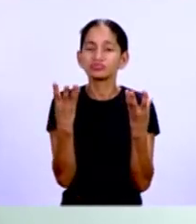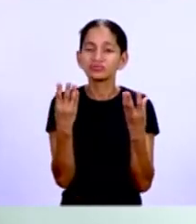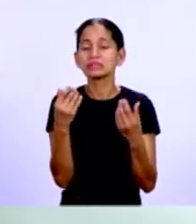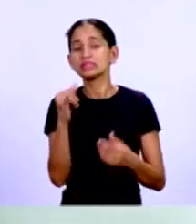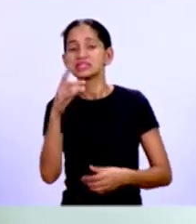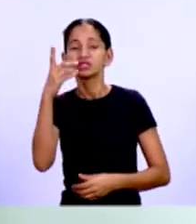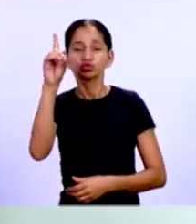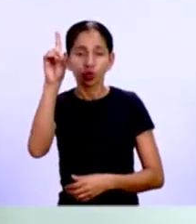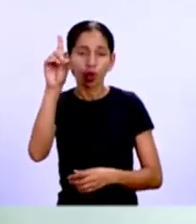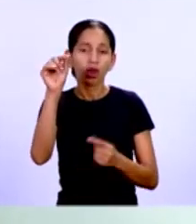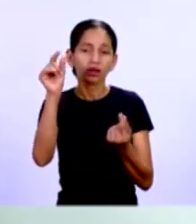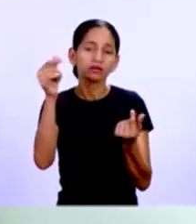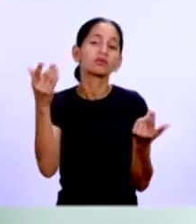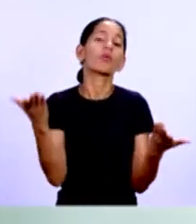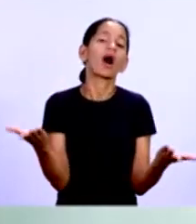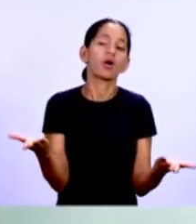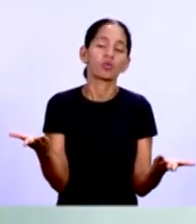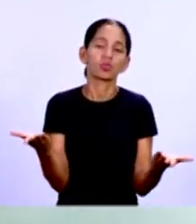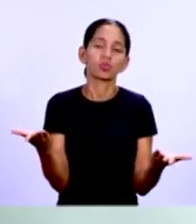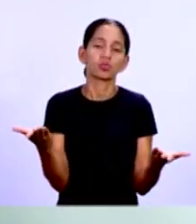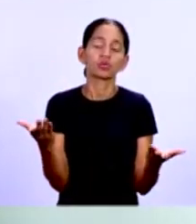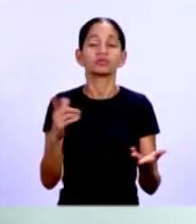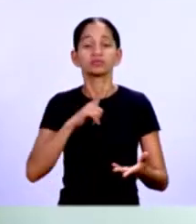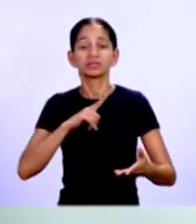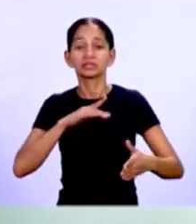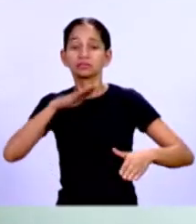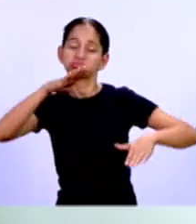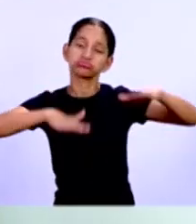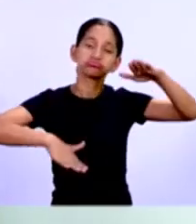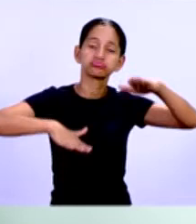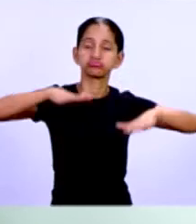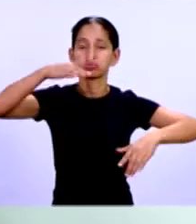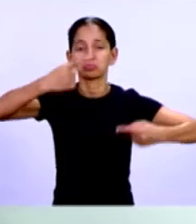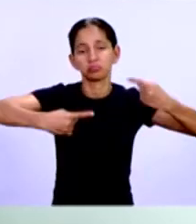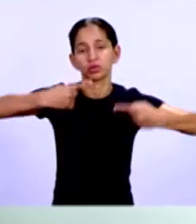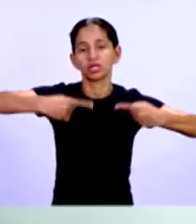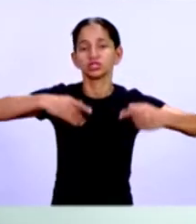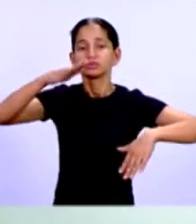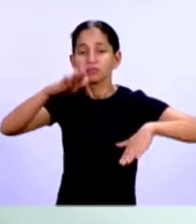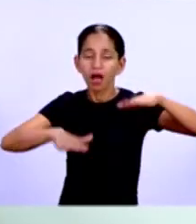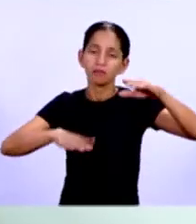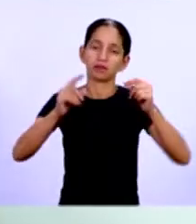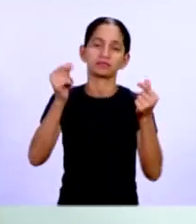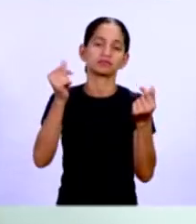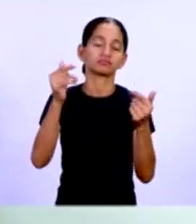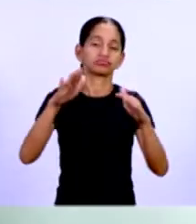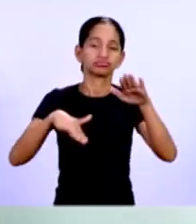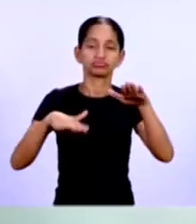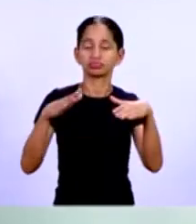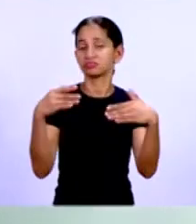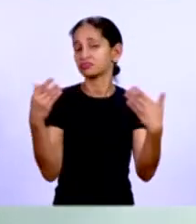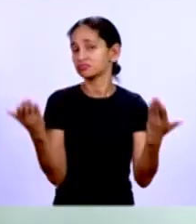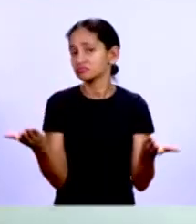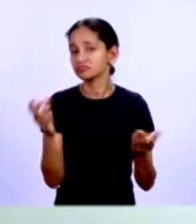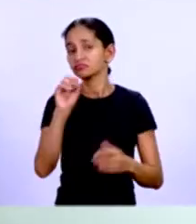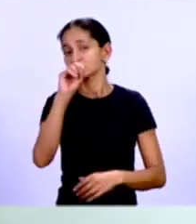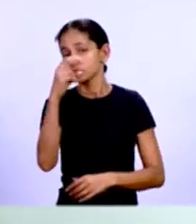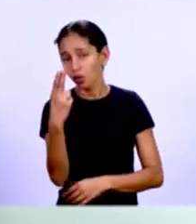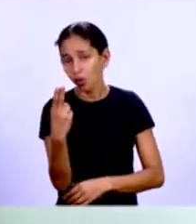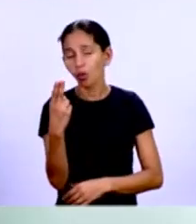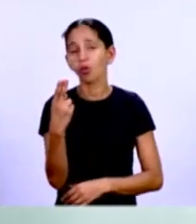qual é o evento que precede uma alta de dólar? Uma instabilidade política no cenário econômico, ou uma